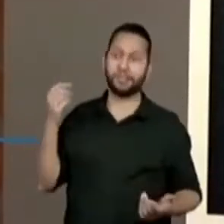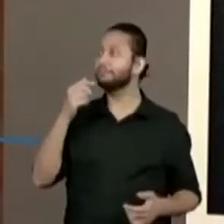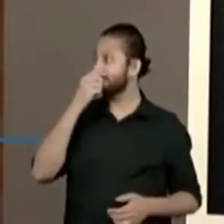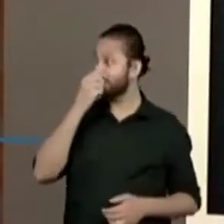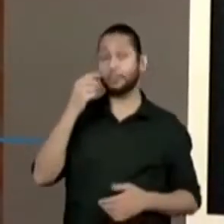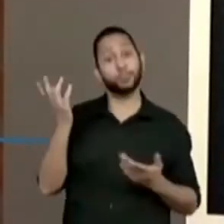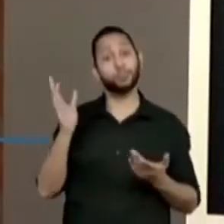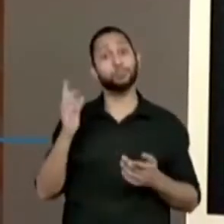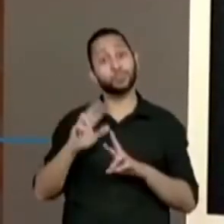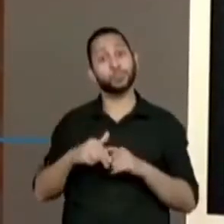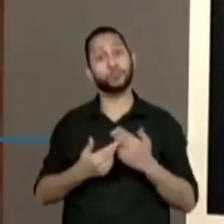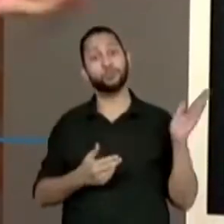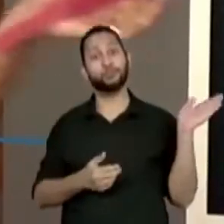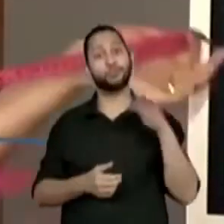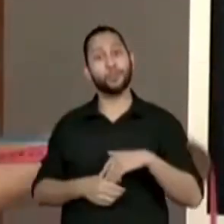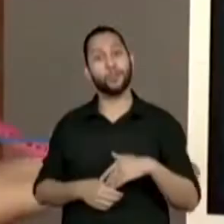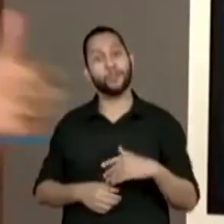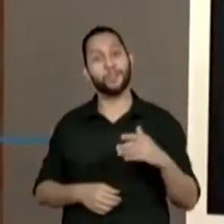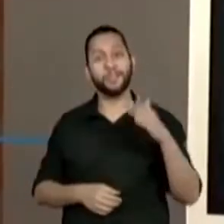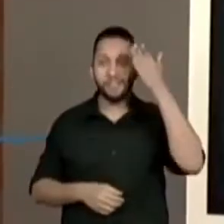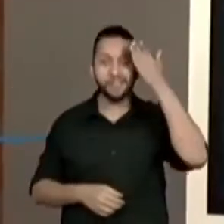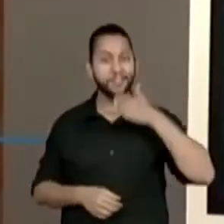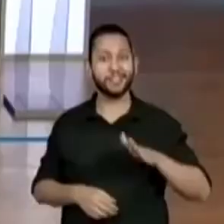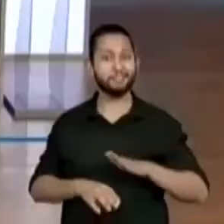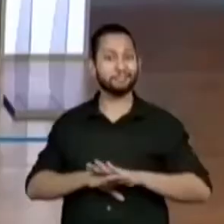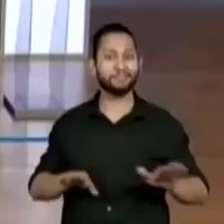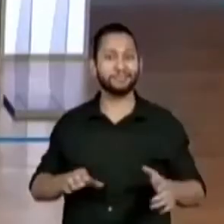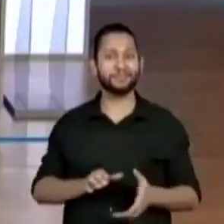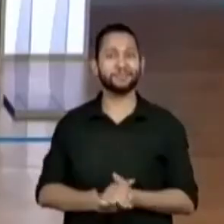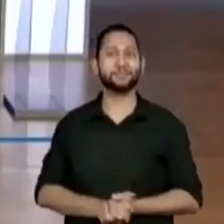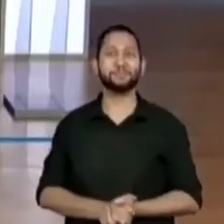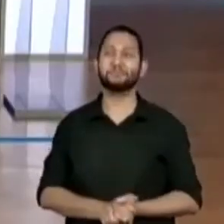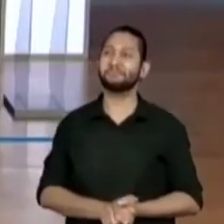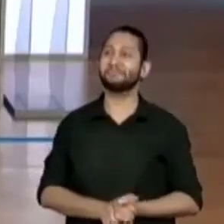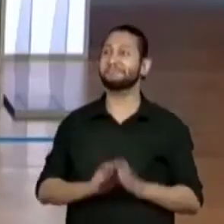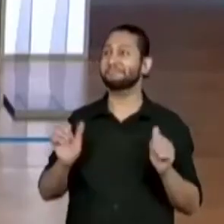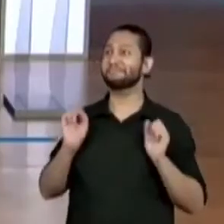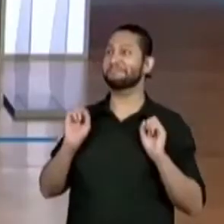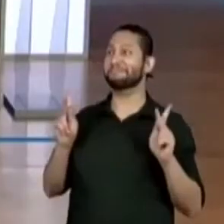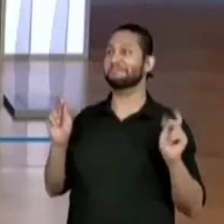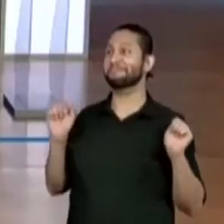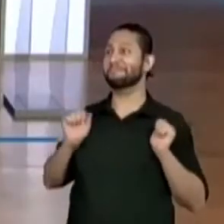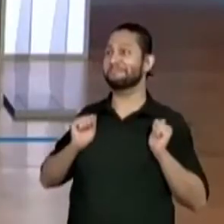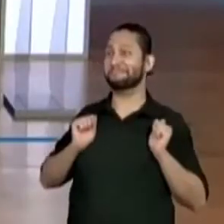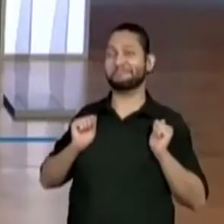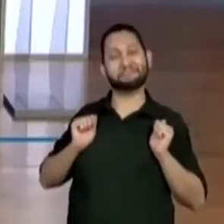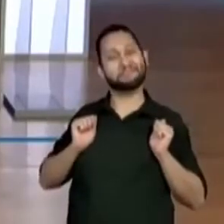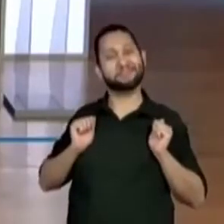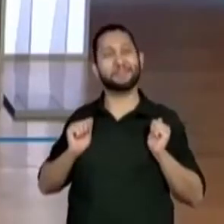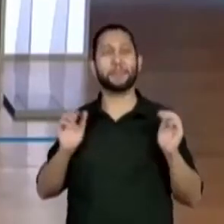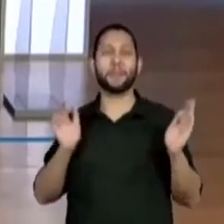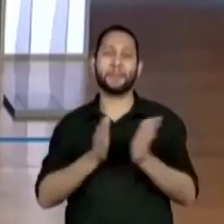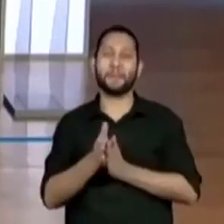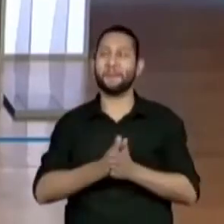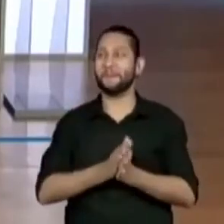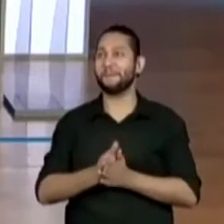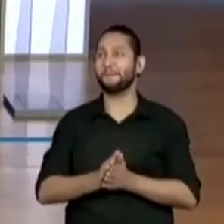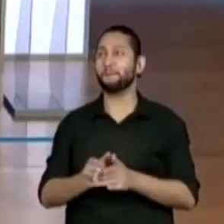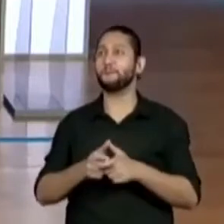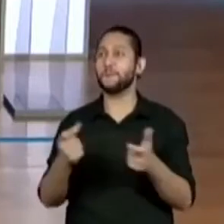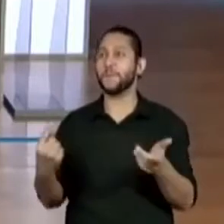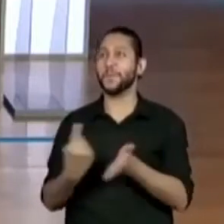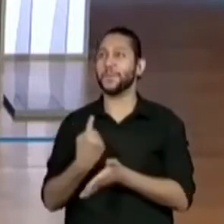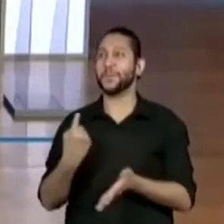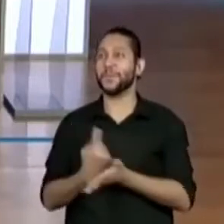trouxe a Profran, entendeu? Só por isso. Então tá bom, né? Olha, eles não iam, nunca